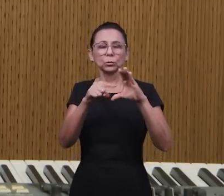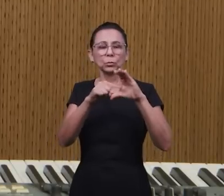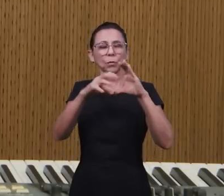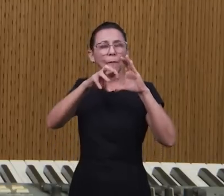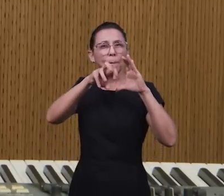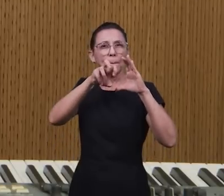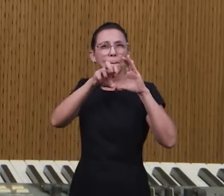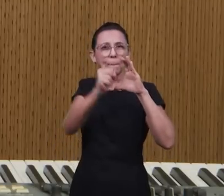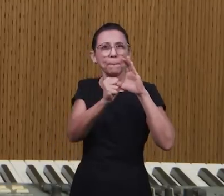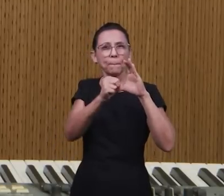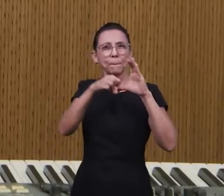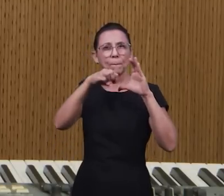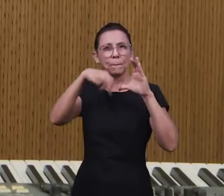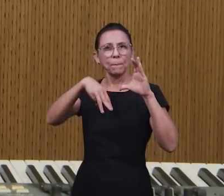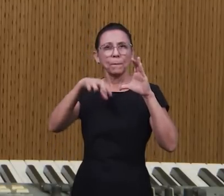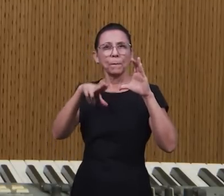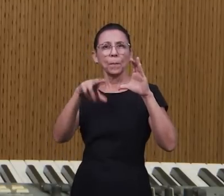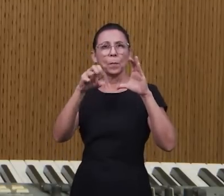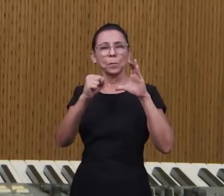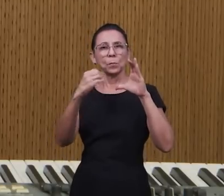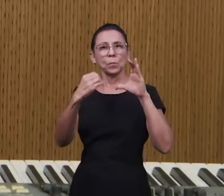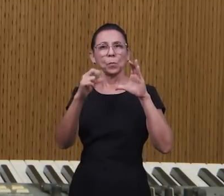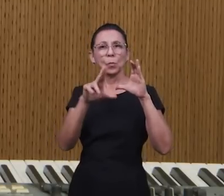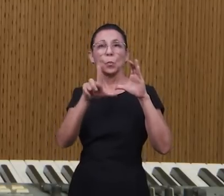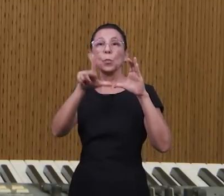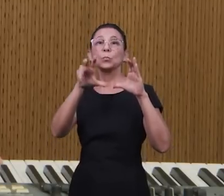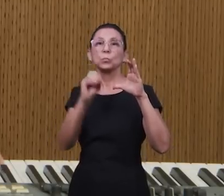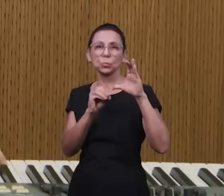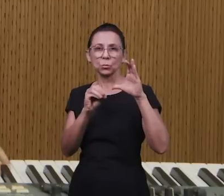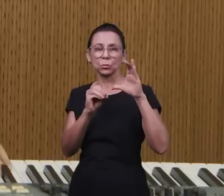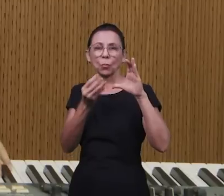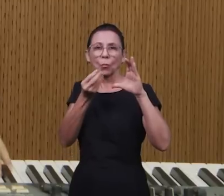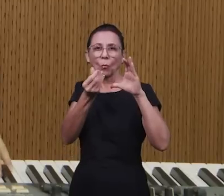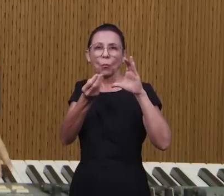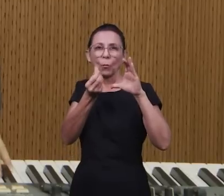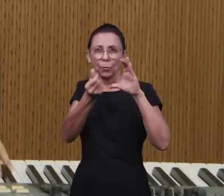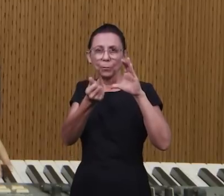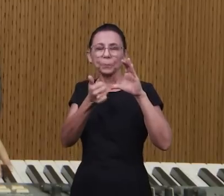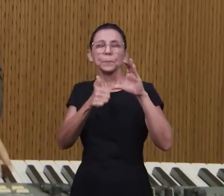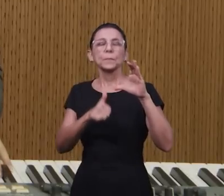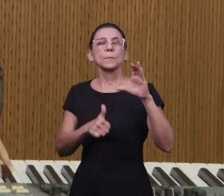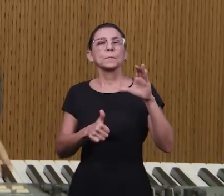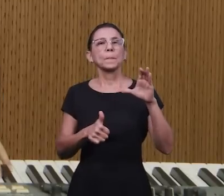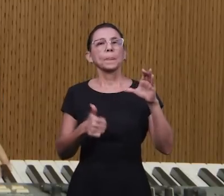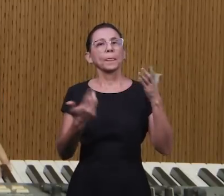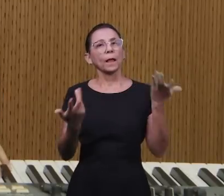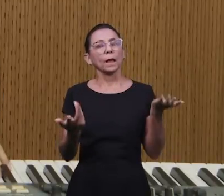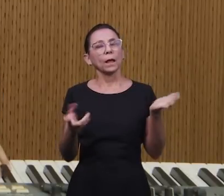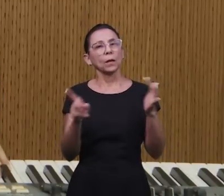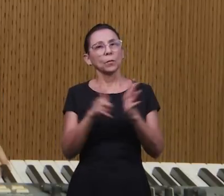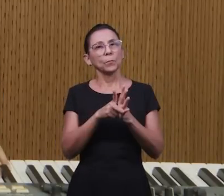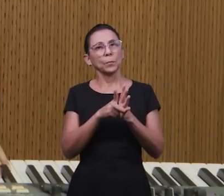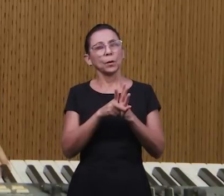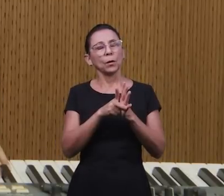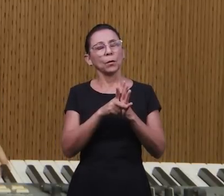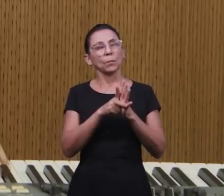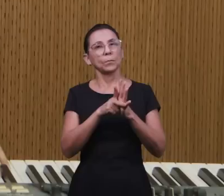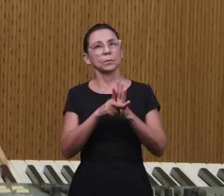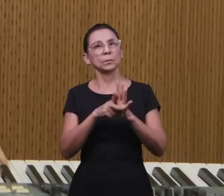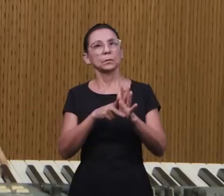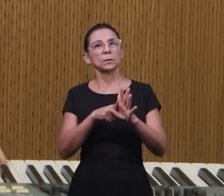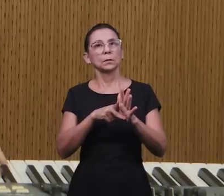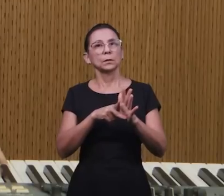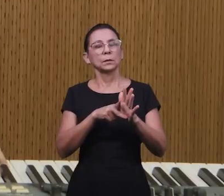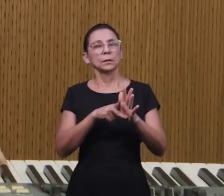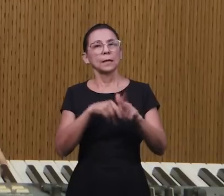tenha qualidade no movimento que ela realiza. O próprio exercício que nós fizemos com a respiração, com